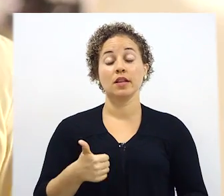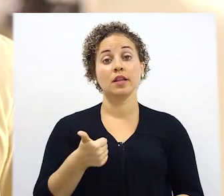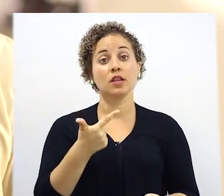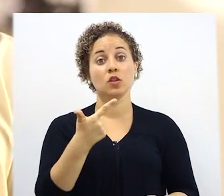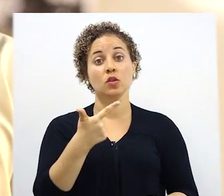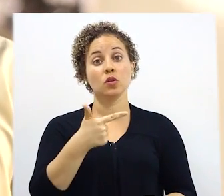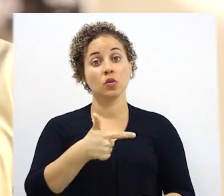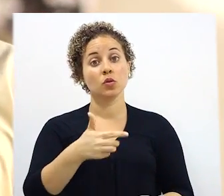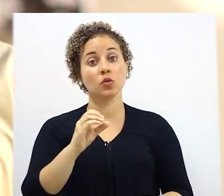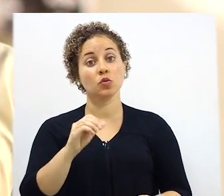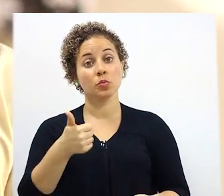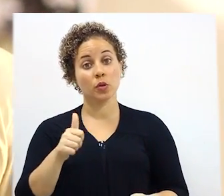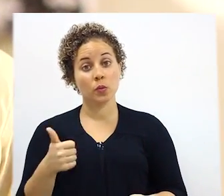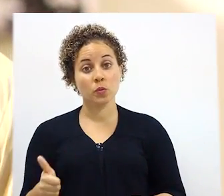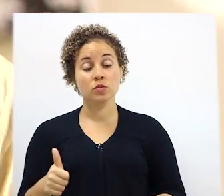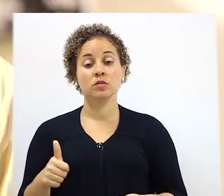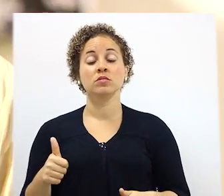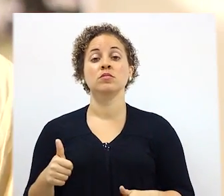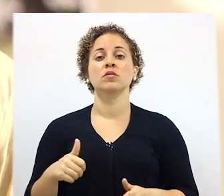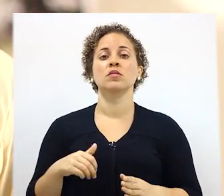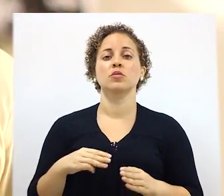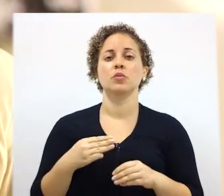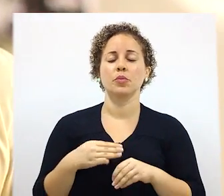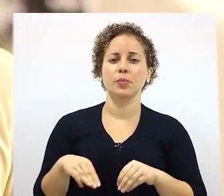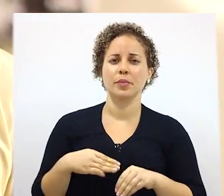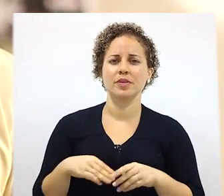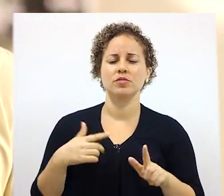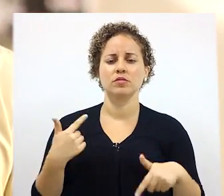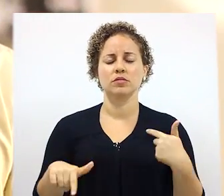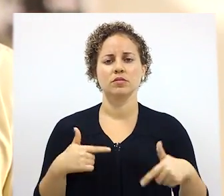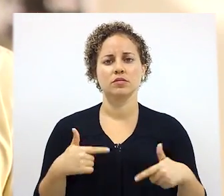Ministério do Trabalho ele lançou uma